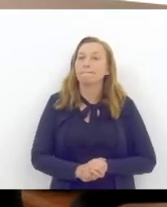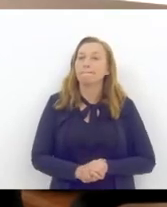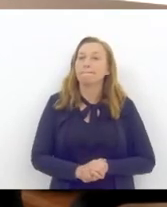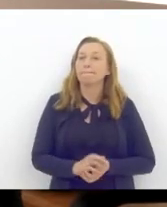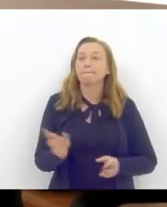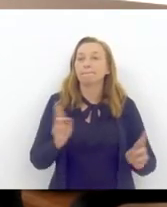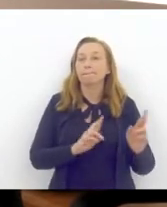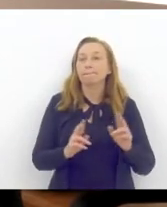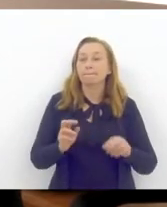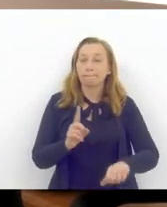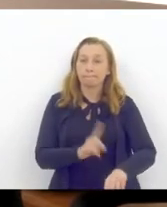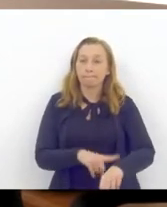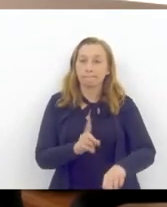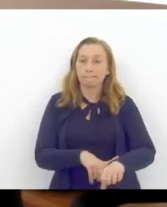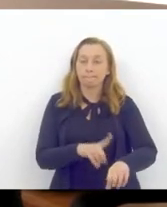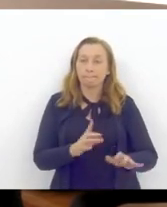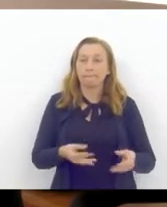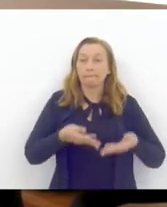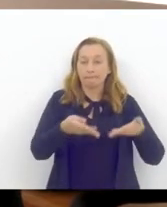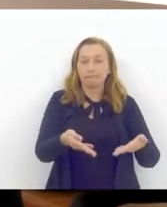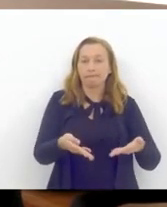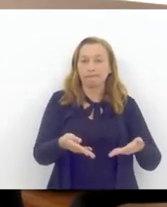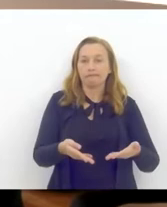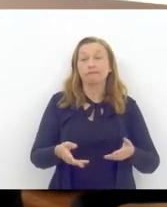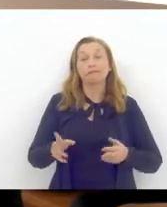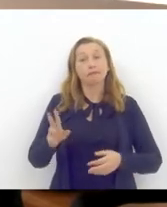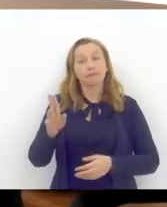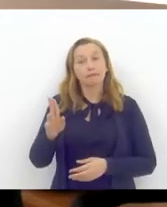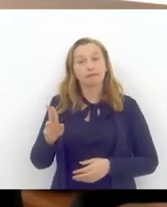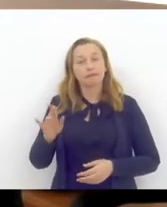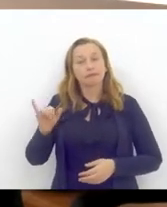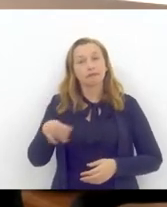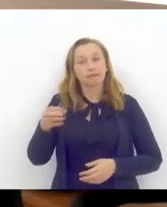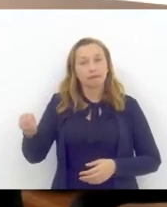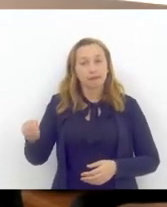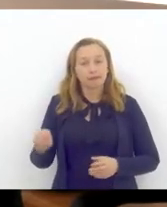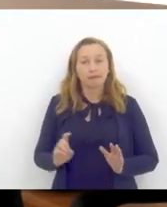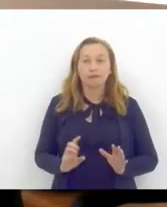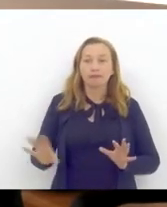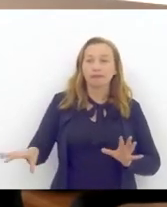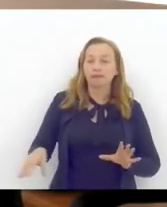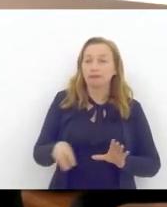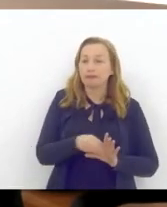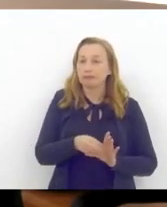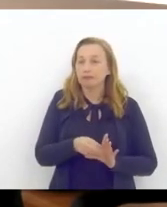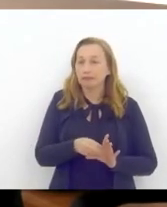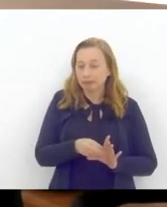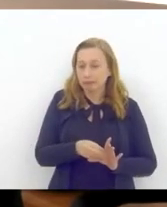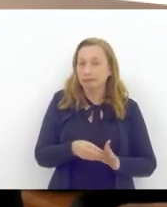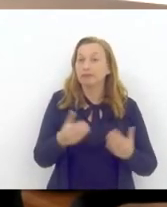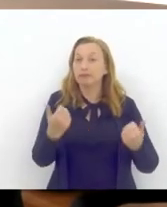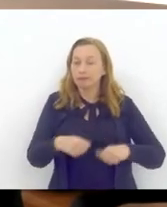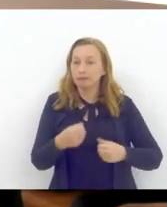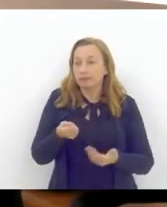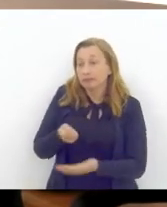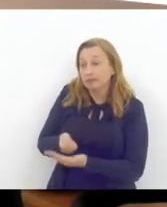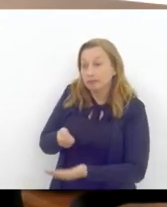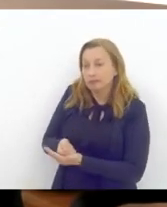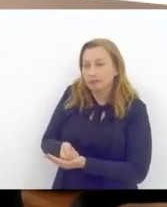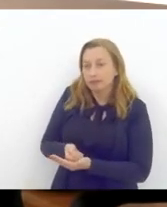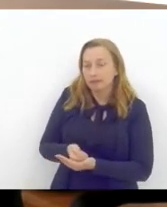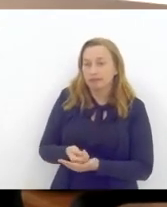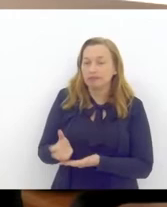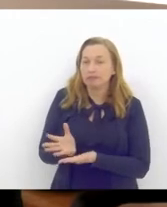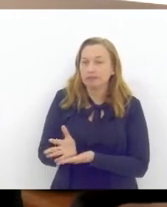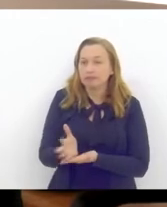ao prazo para a regulamentação disso, porque a União vai fazer a complementação do VAR e exige para a complementação do VAR, né,